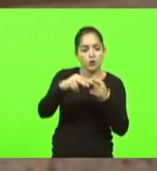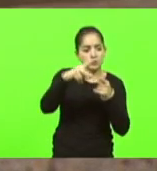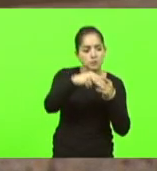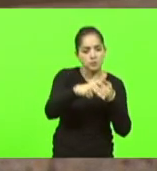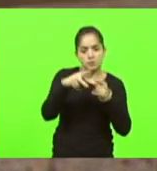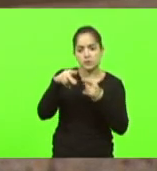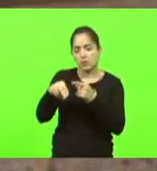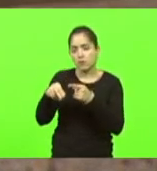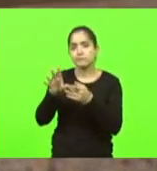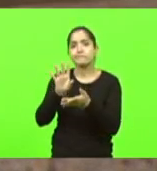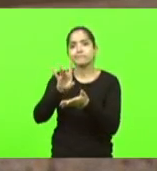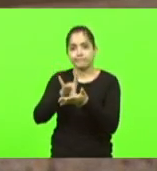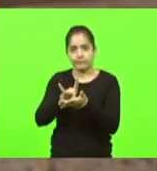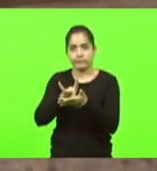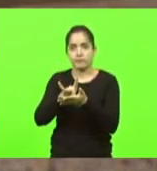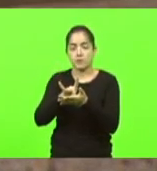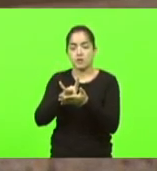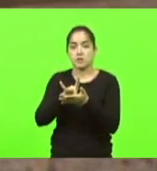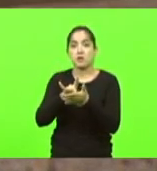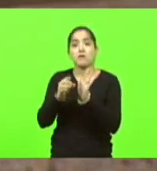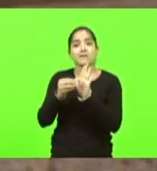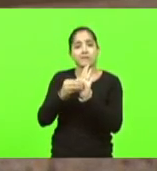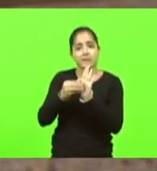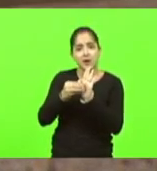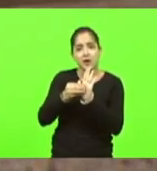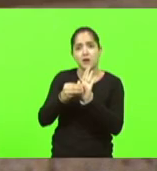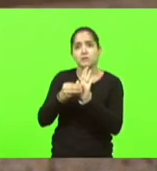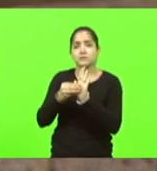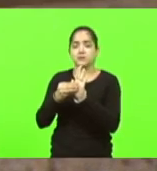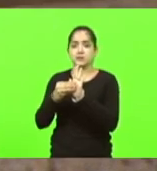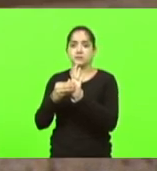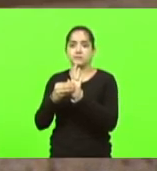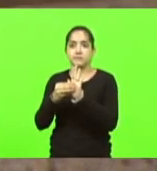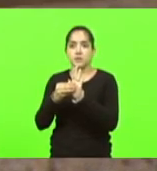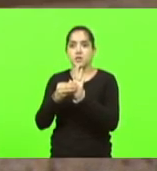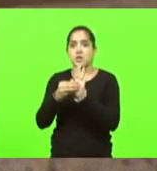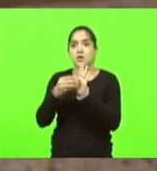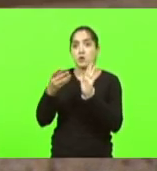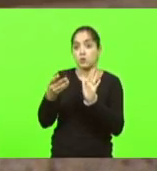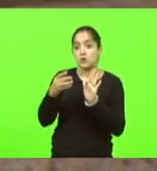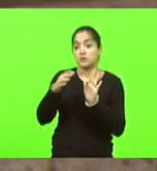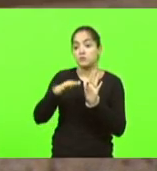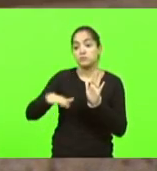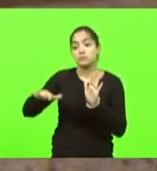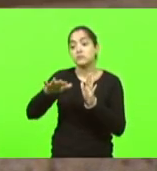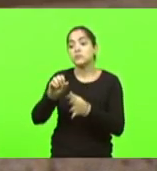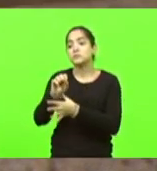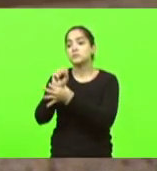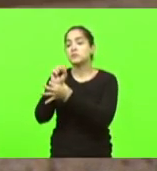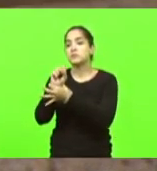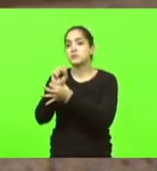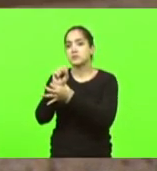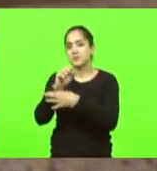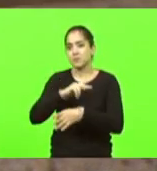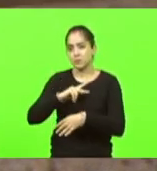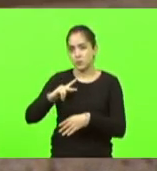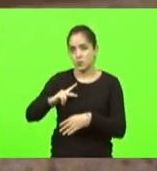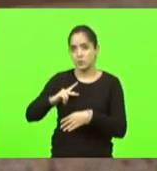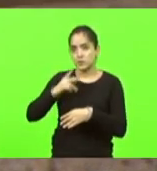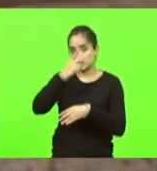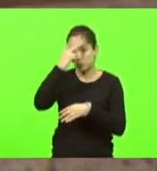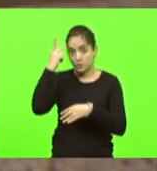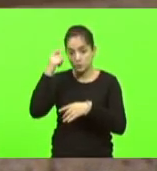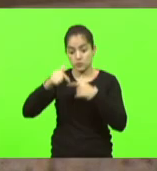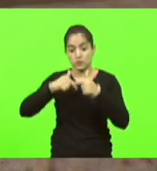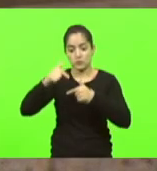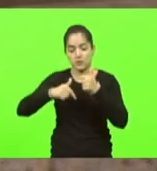de verdade então falta um pouco de coerência quando se trata da segurança pula são falando de pessoas que estão na rua e dão a